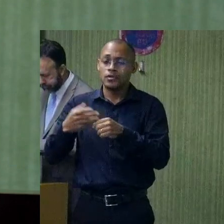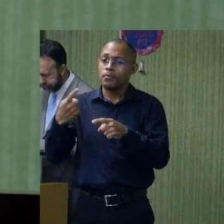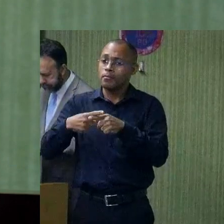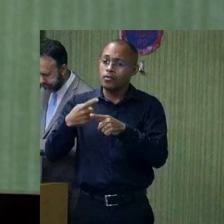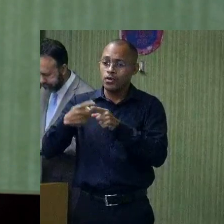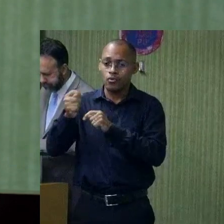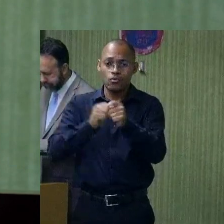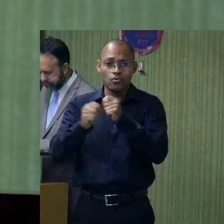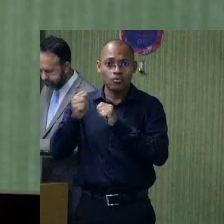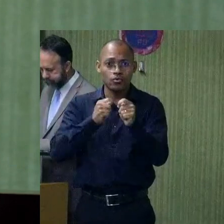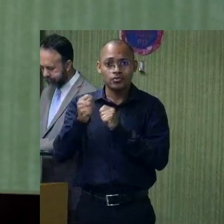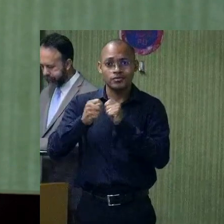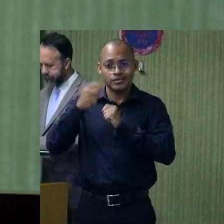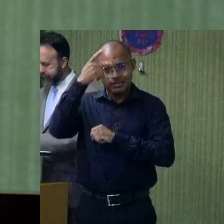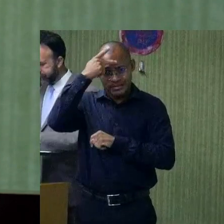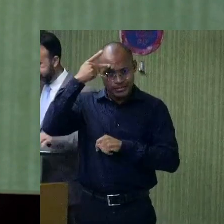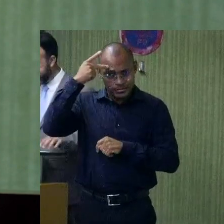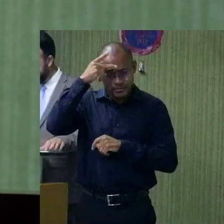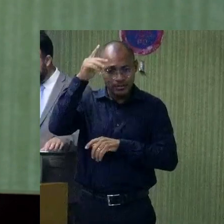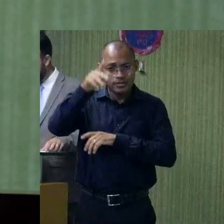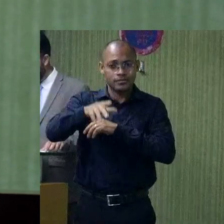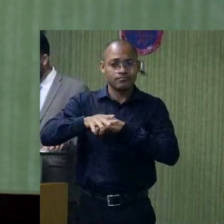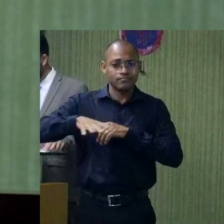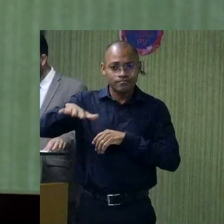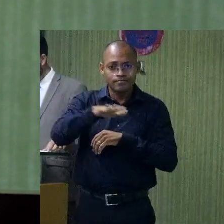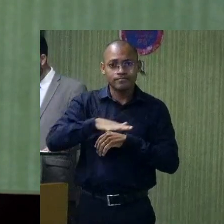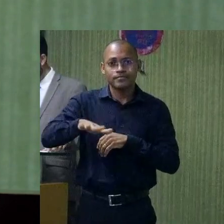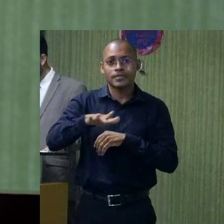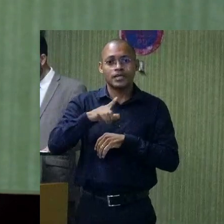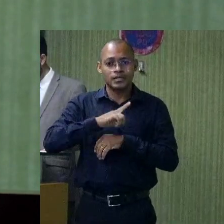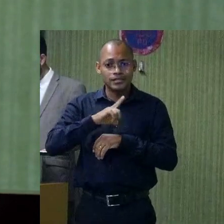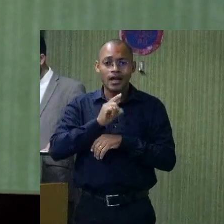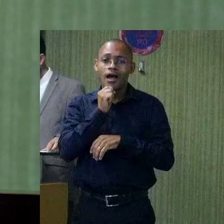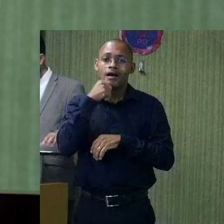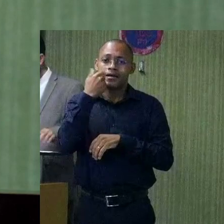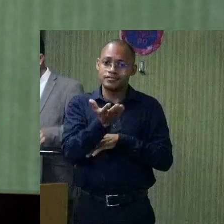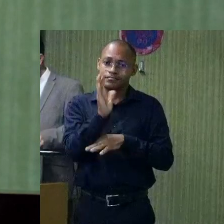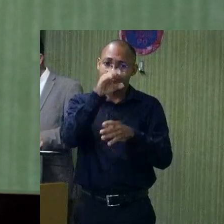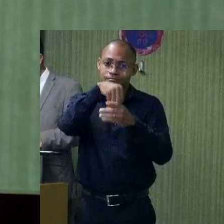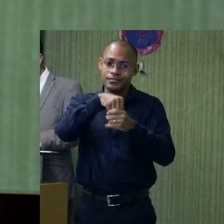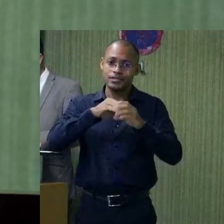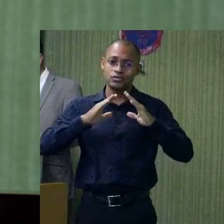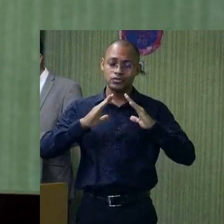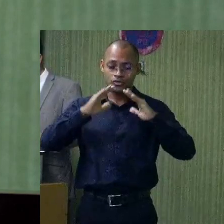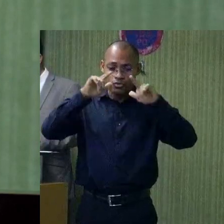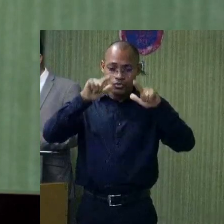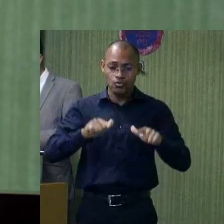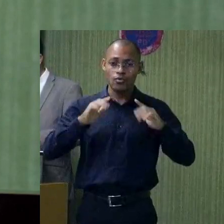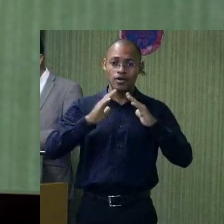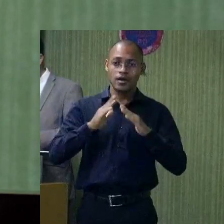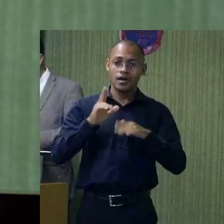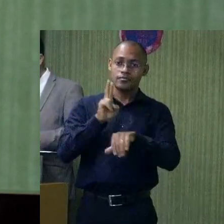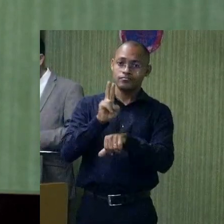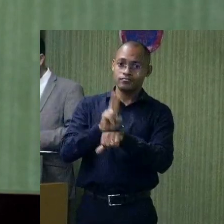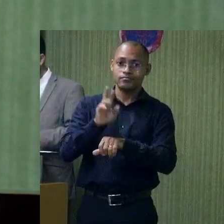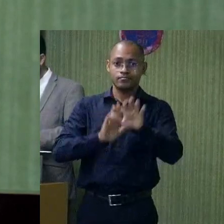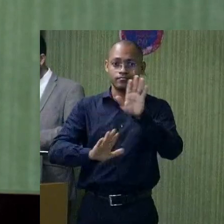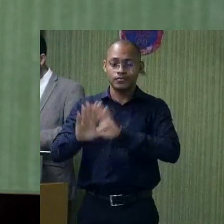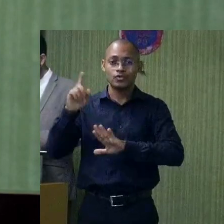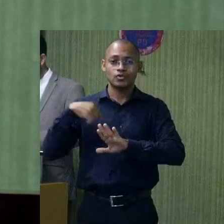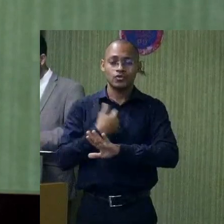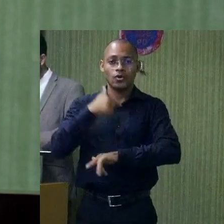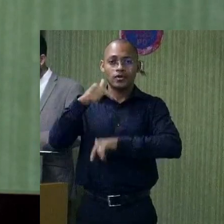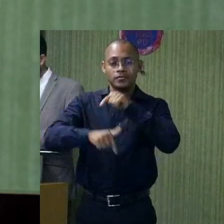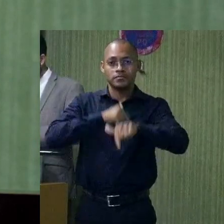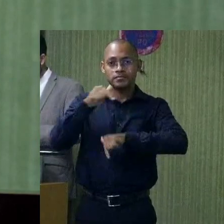controle das pessoas também que estão nesses alojamentos provisórios e nesse sentido que assim que foi possível nós trabalhamos com muito afinco